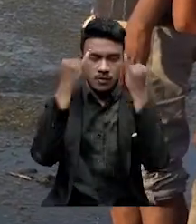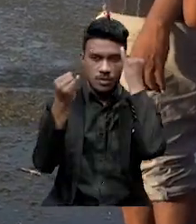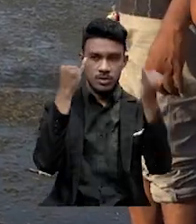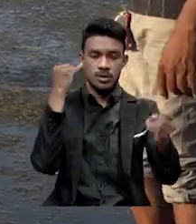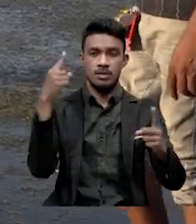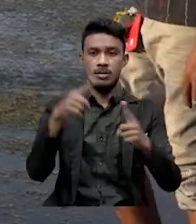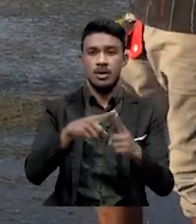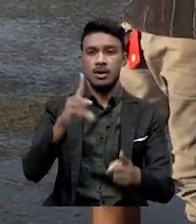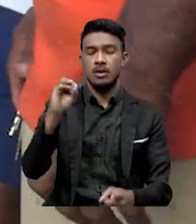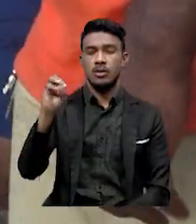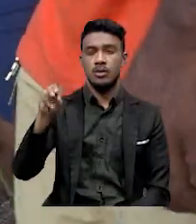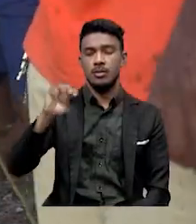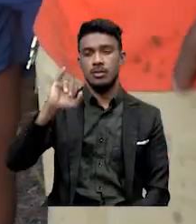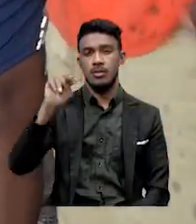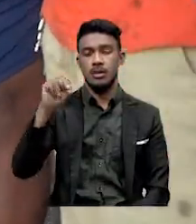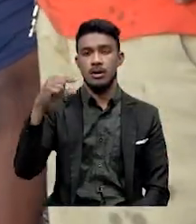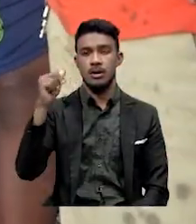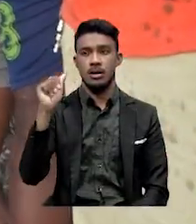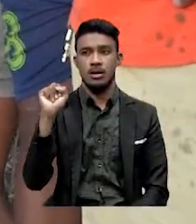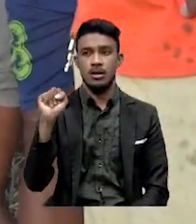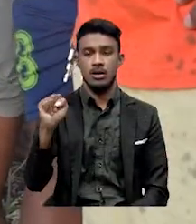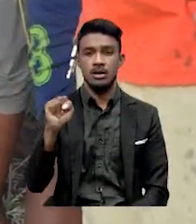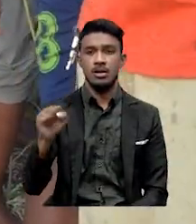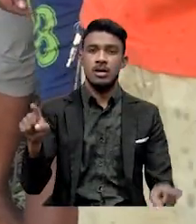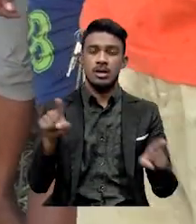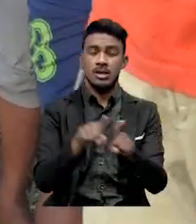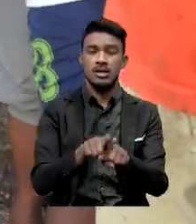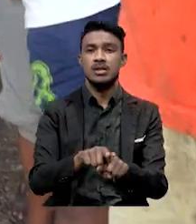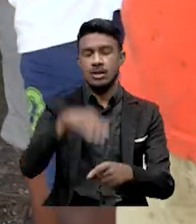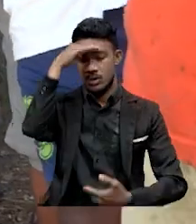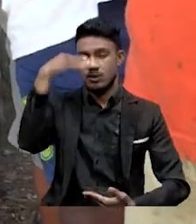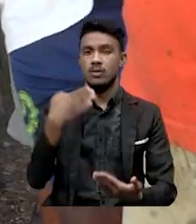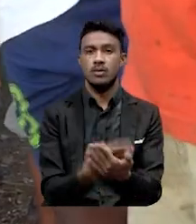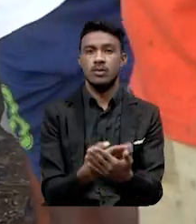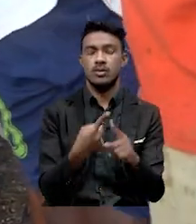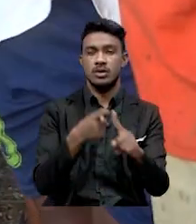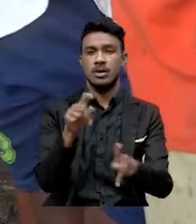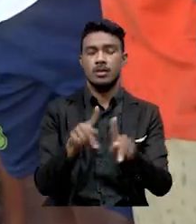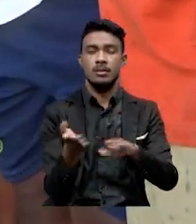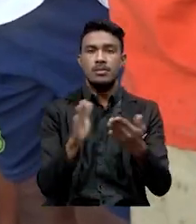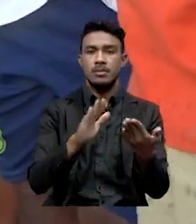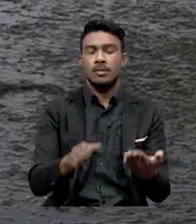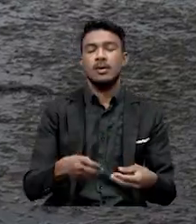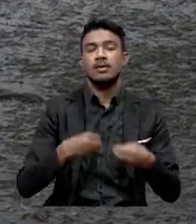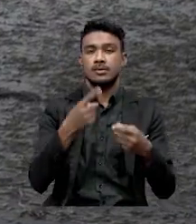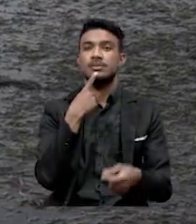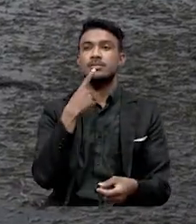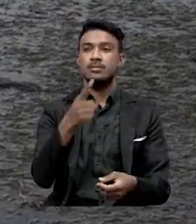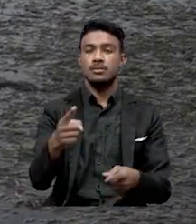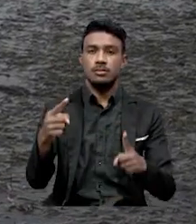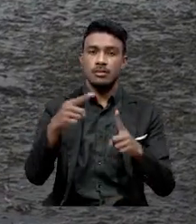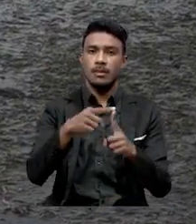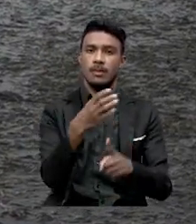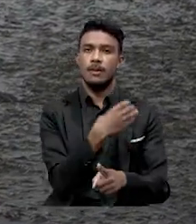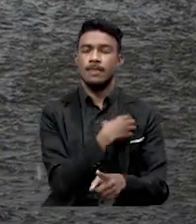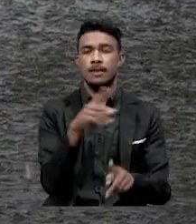Gama, no dar matebiang nia oan kona ba acontecimento refere. Domingas Gama atou informação ba polícia katak matebia